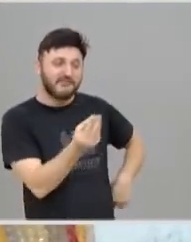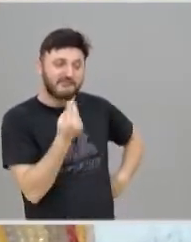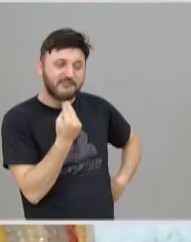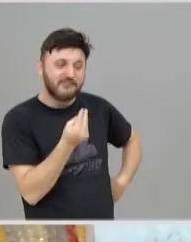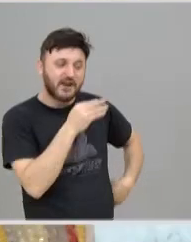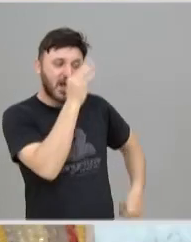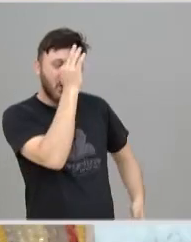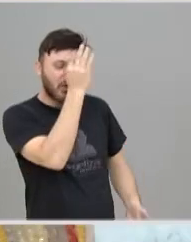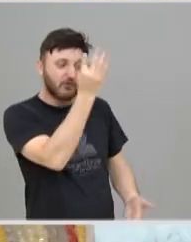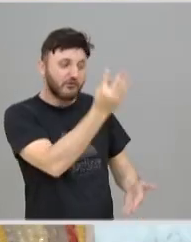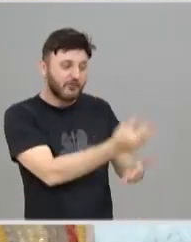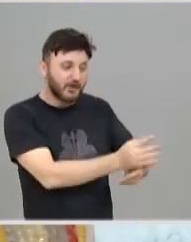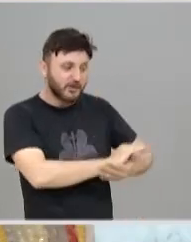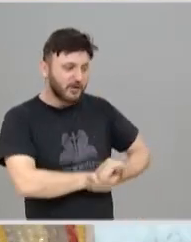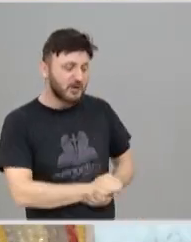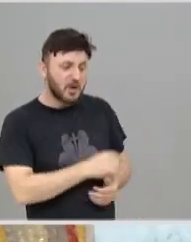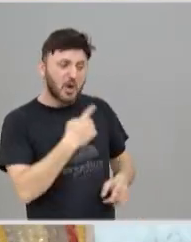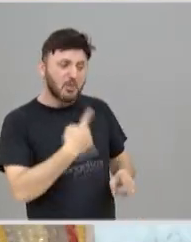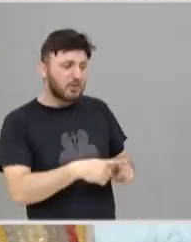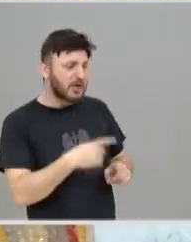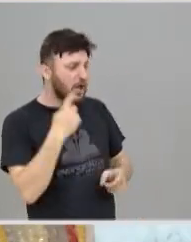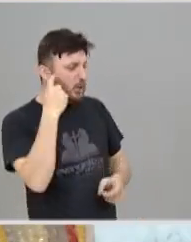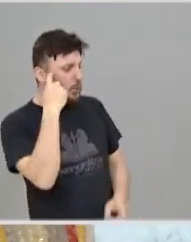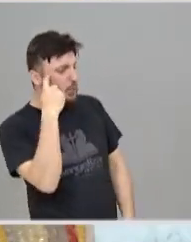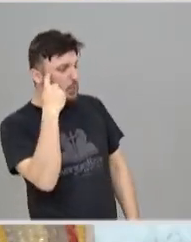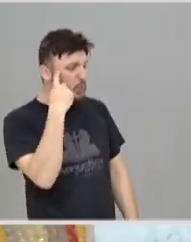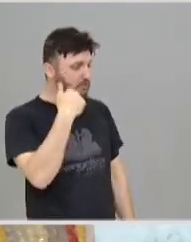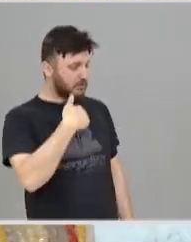fé, por que duvidaste?